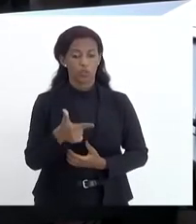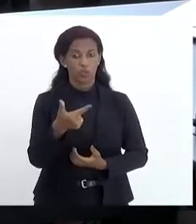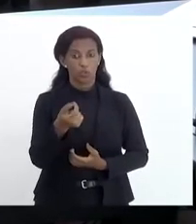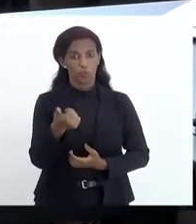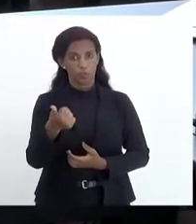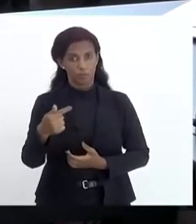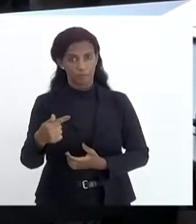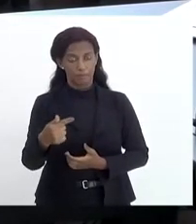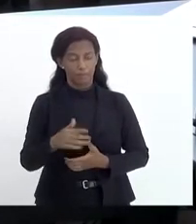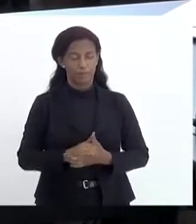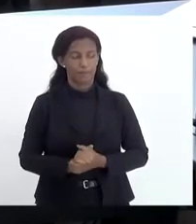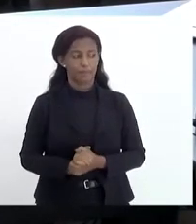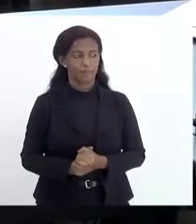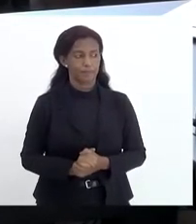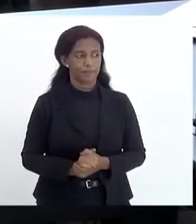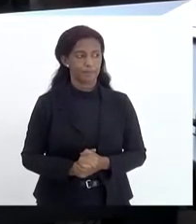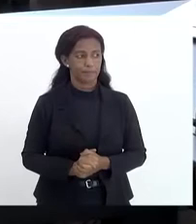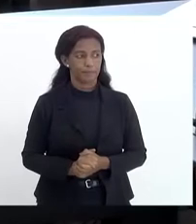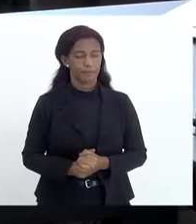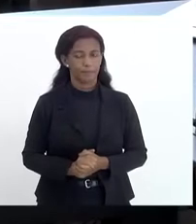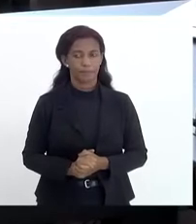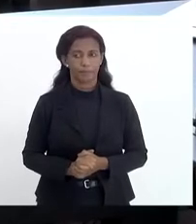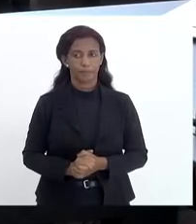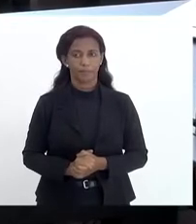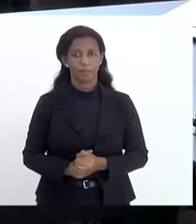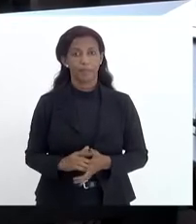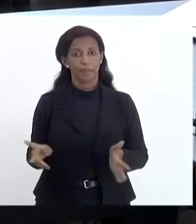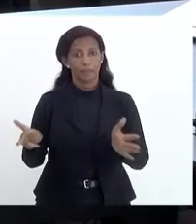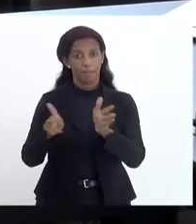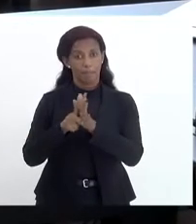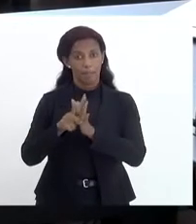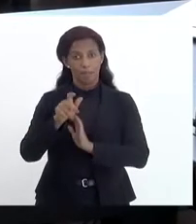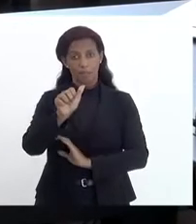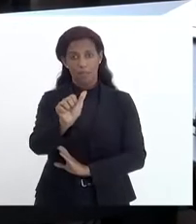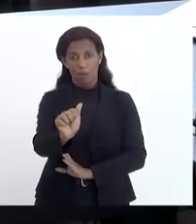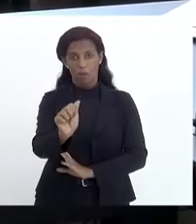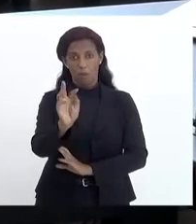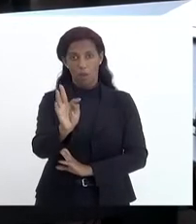17, que é a do Átila. Mas